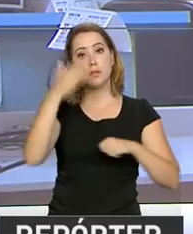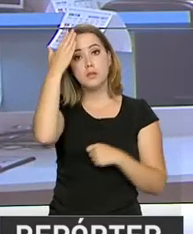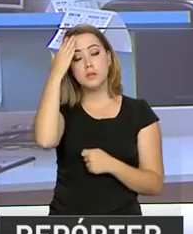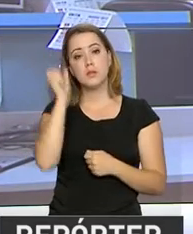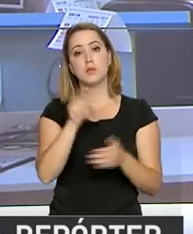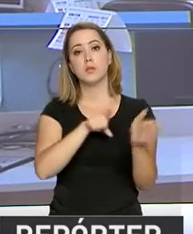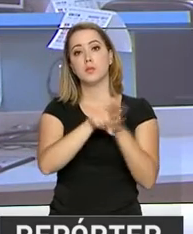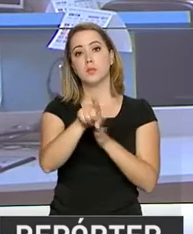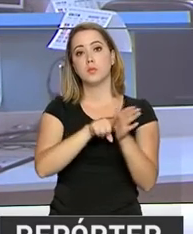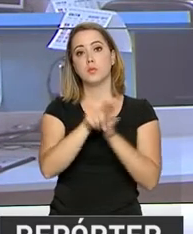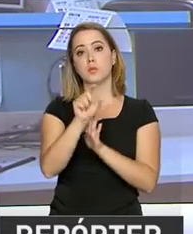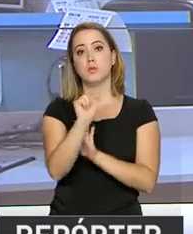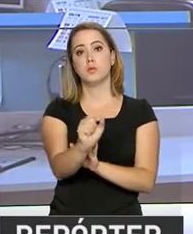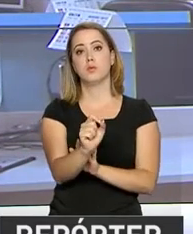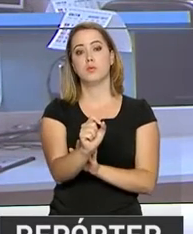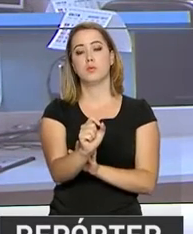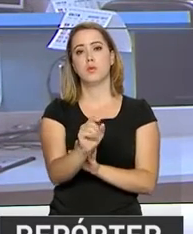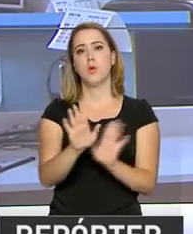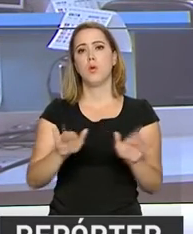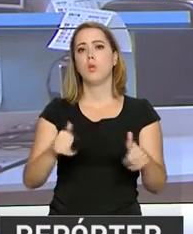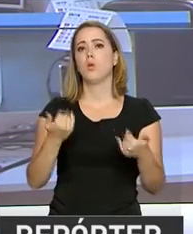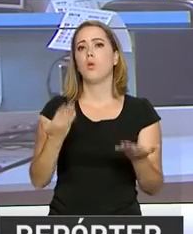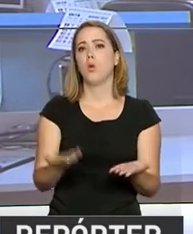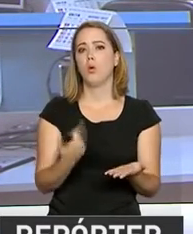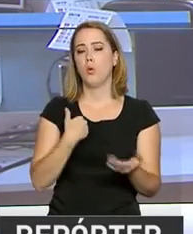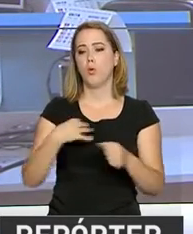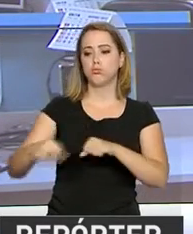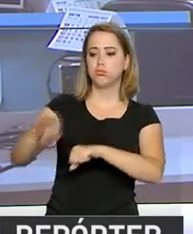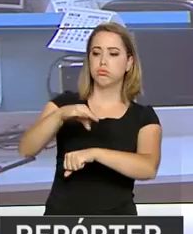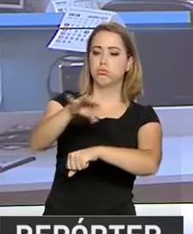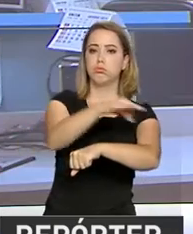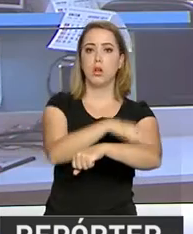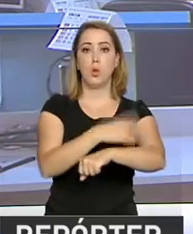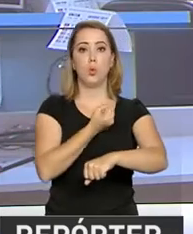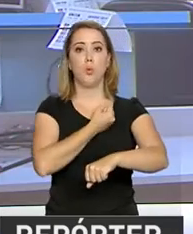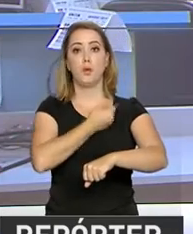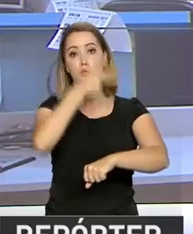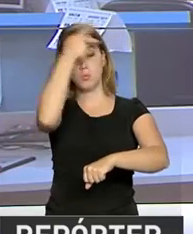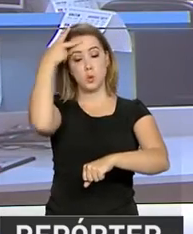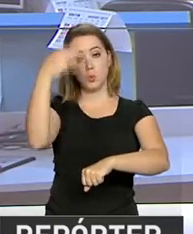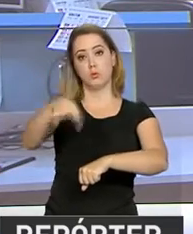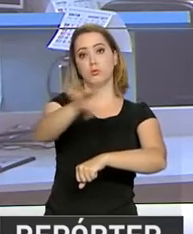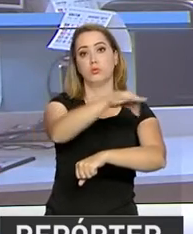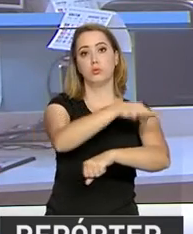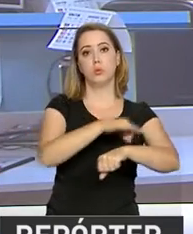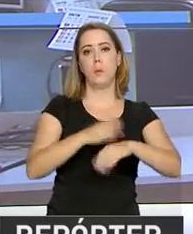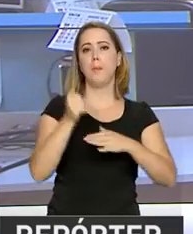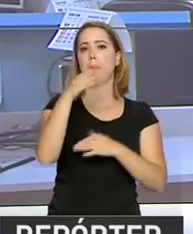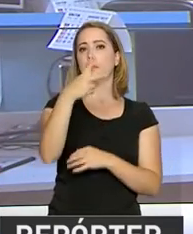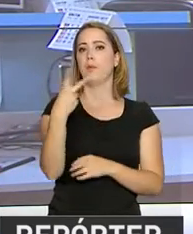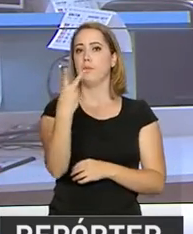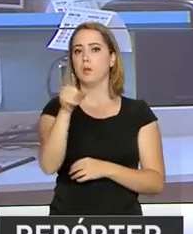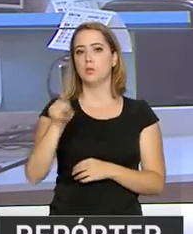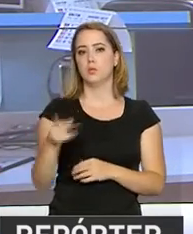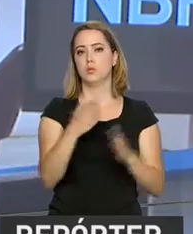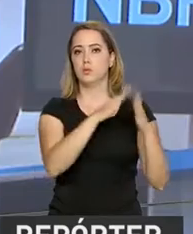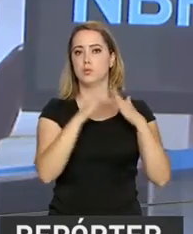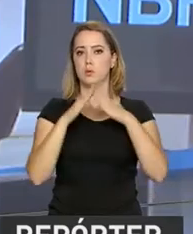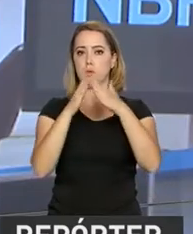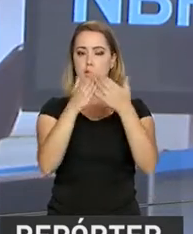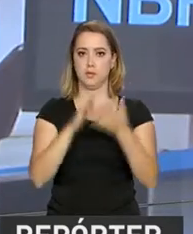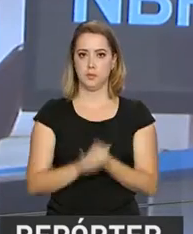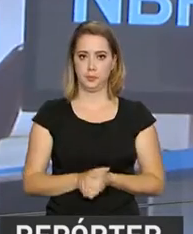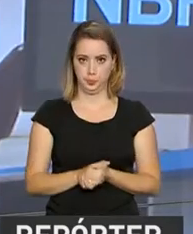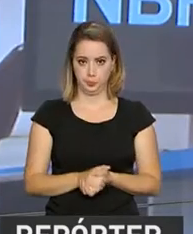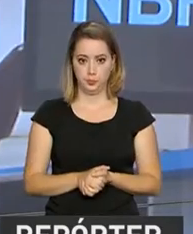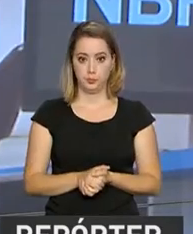levantamento rápido de índice de infestação pelo mosquito para cidades com mais de 2 mil imóveis. E